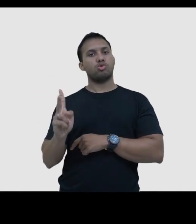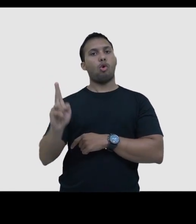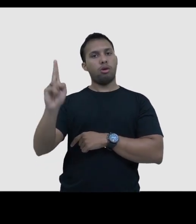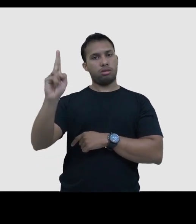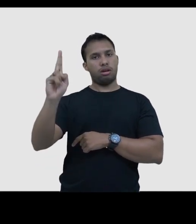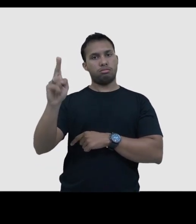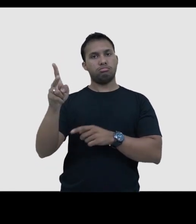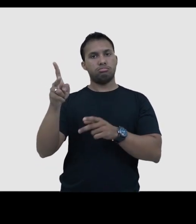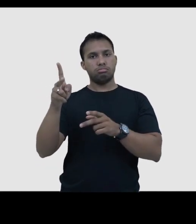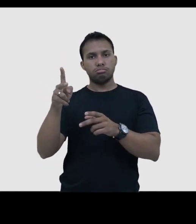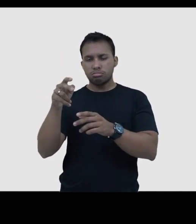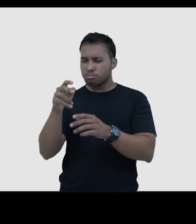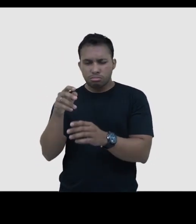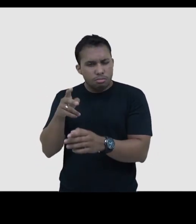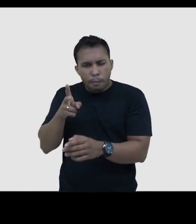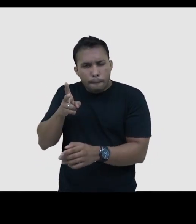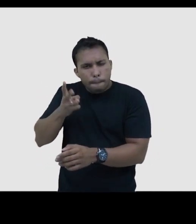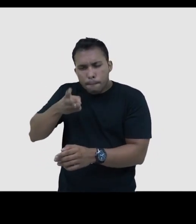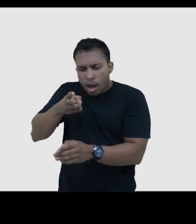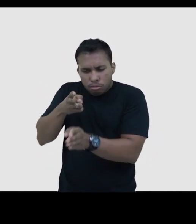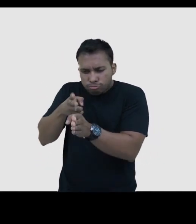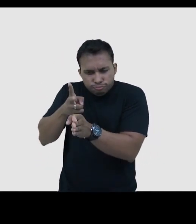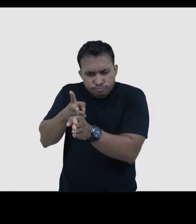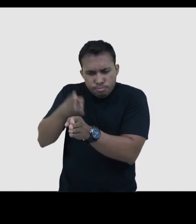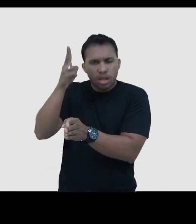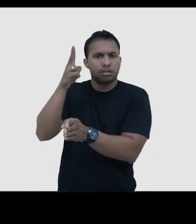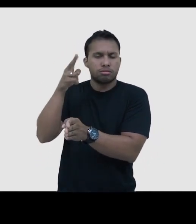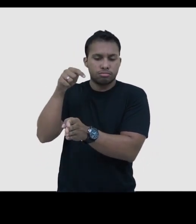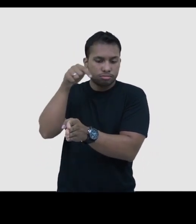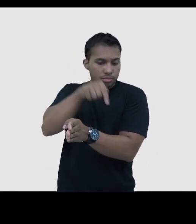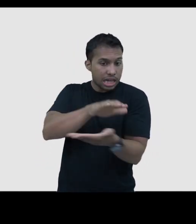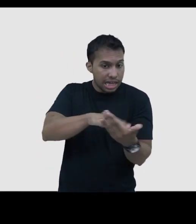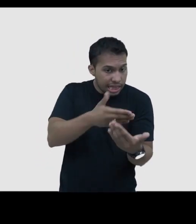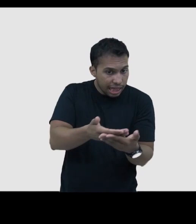tirar o intérprete e tirar a camada azul também.